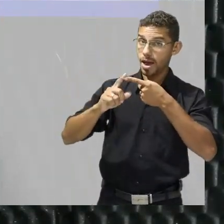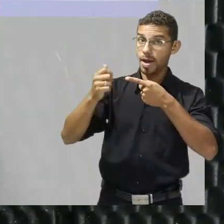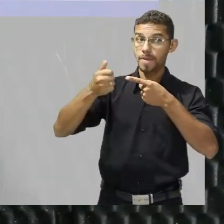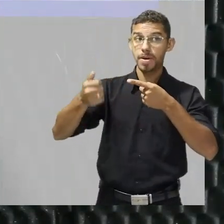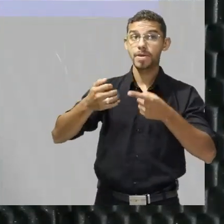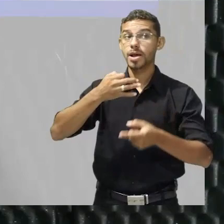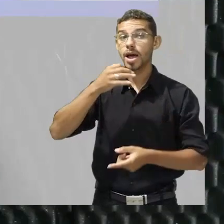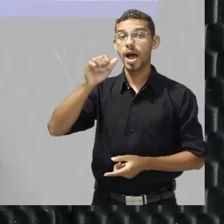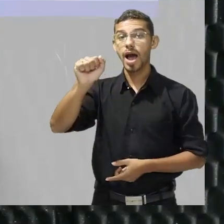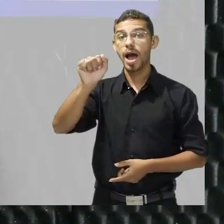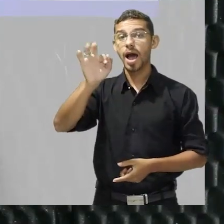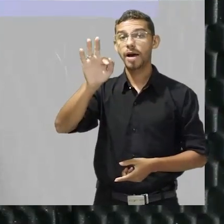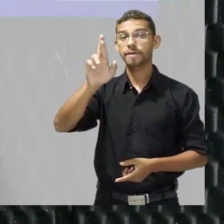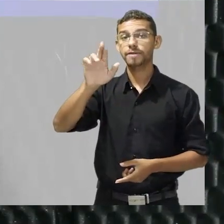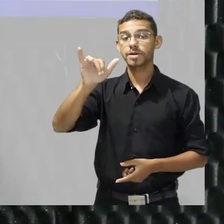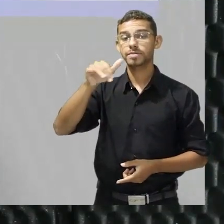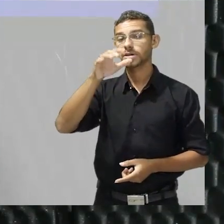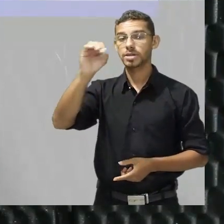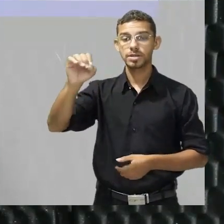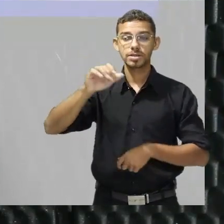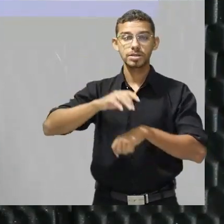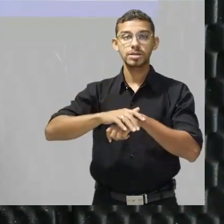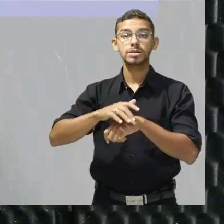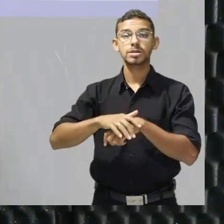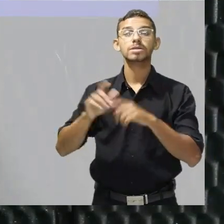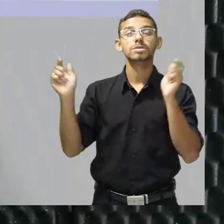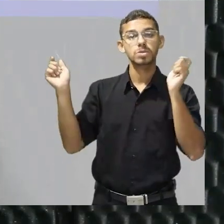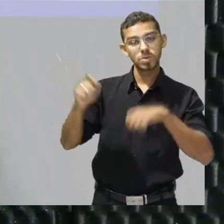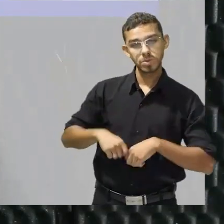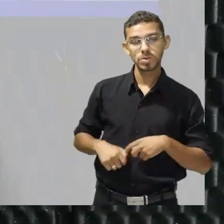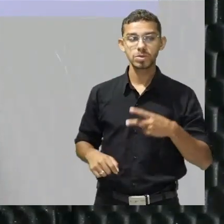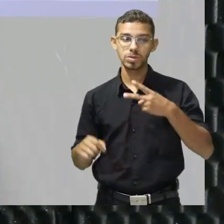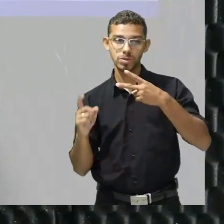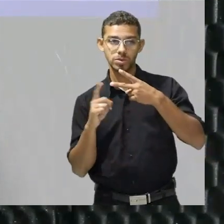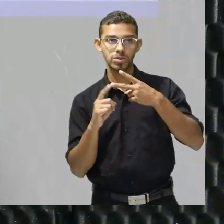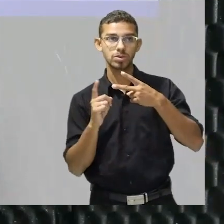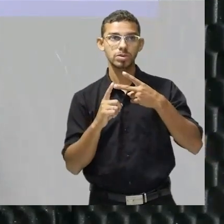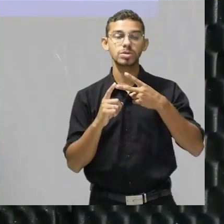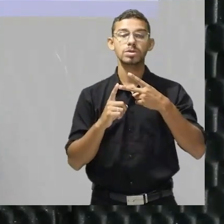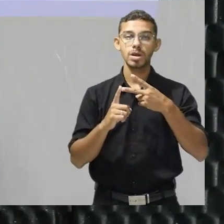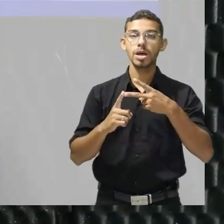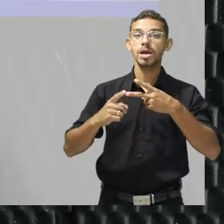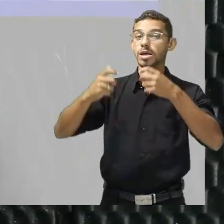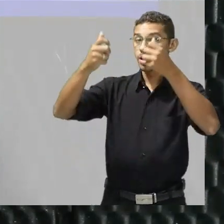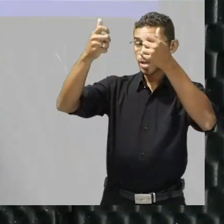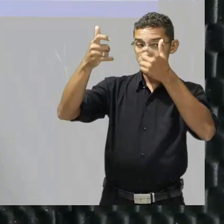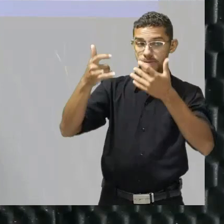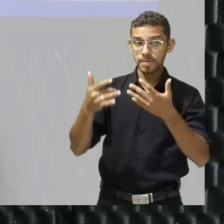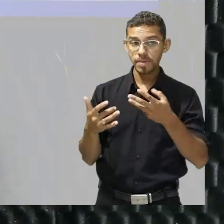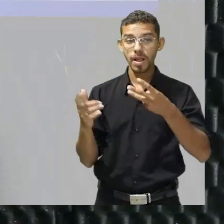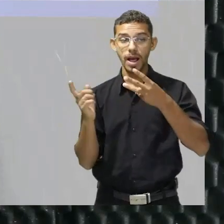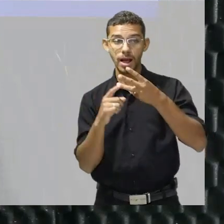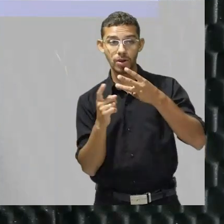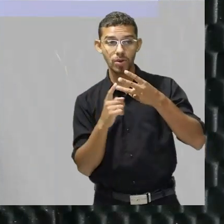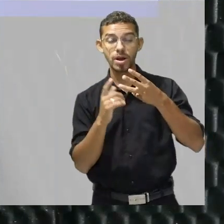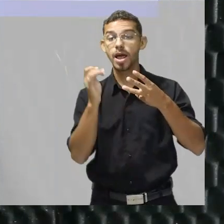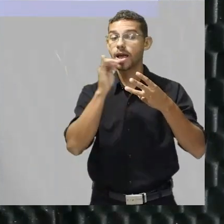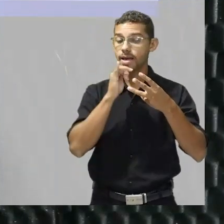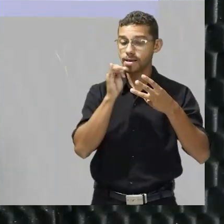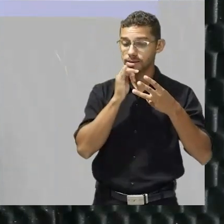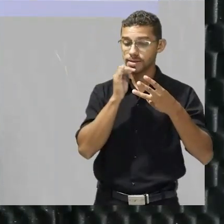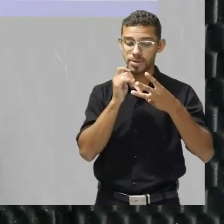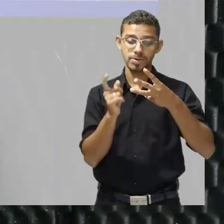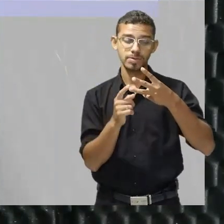você pode fazer uma afirmação acerca dele e aí depois a gente pode partir para exemplificação